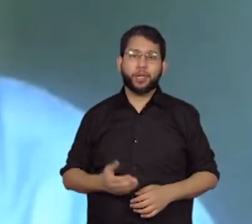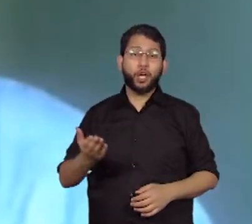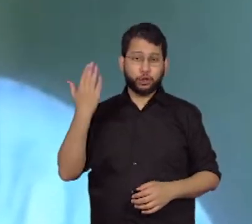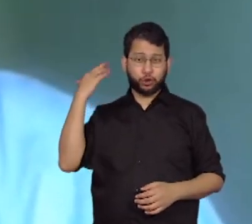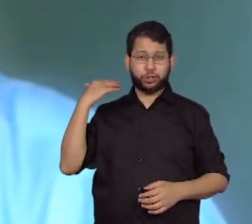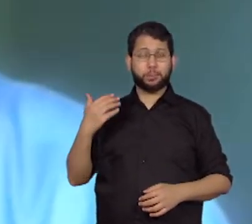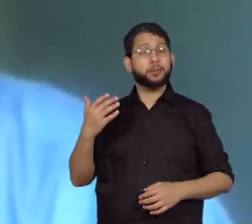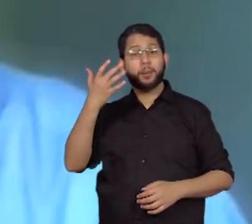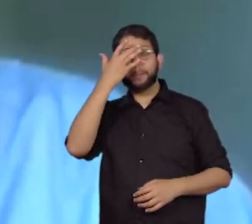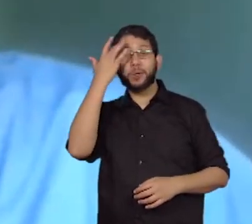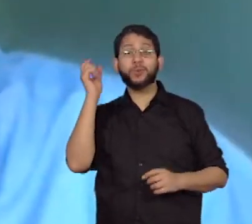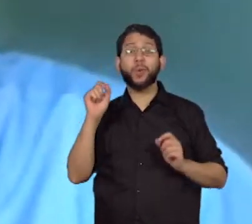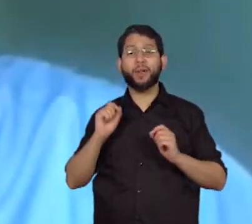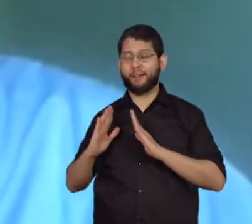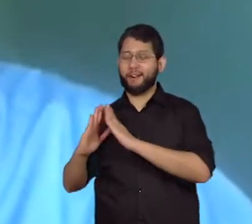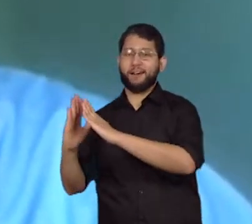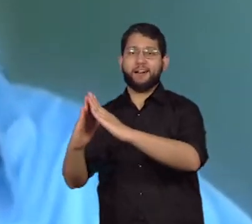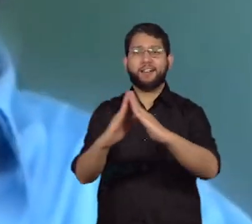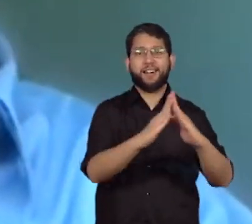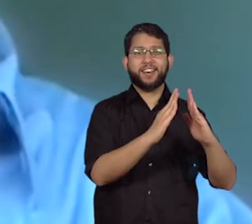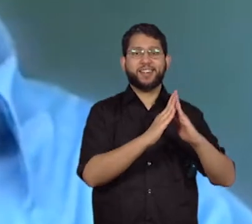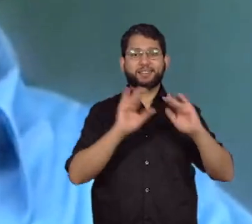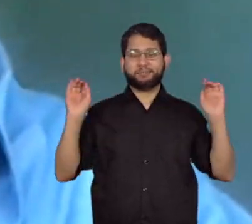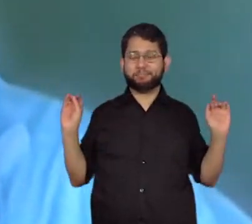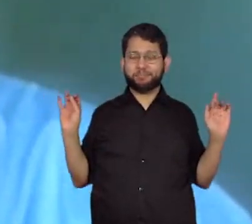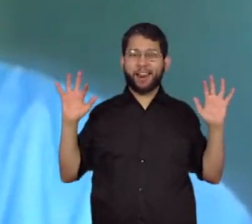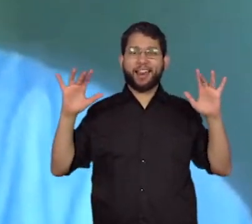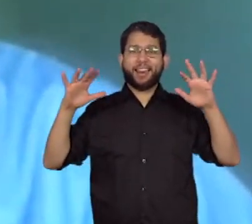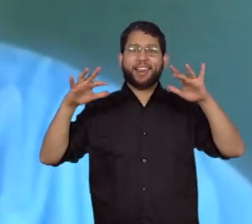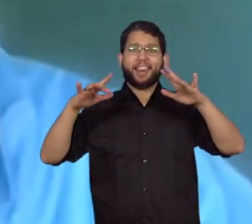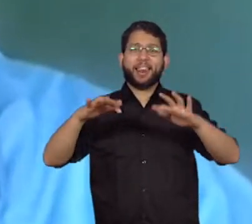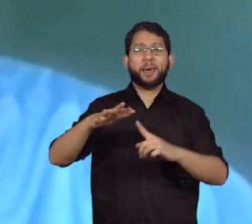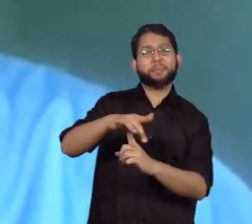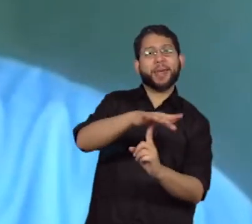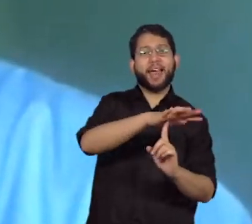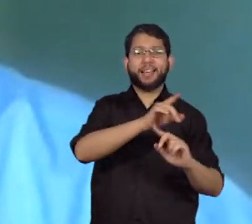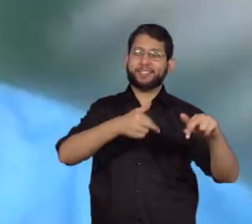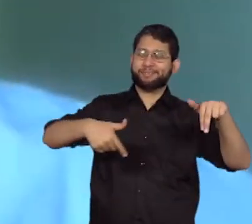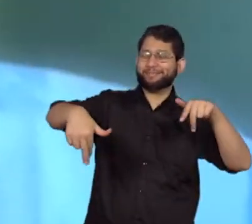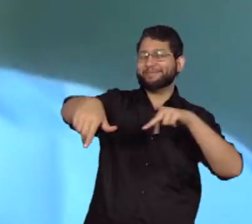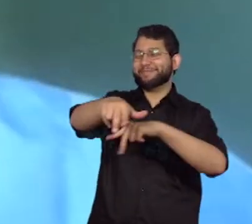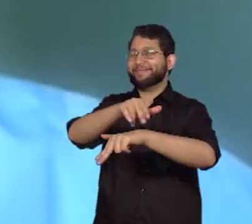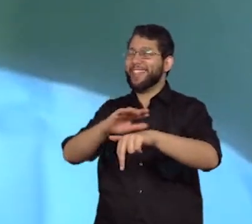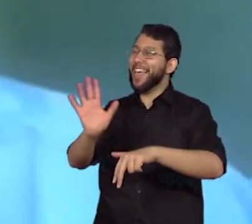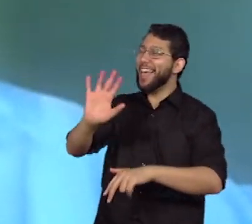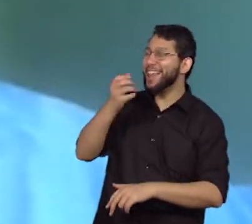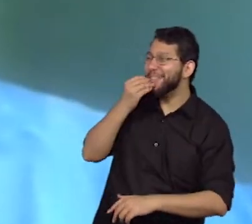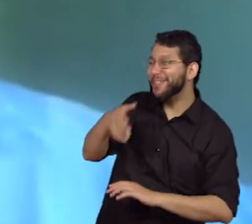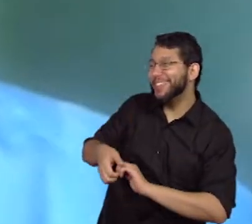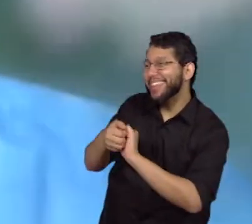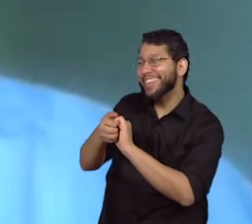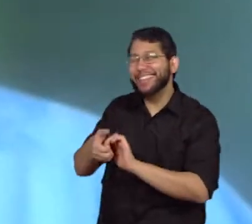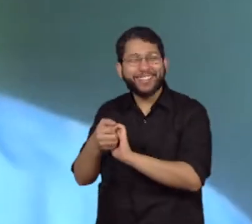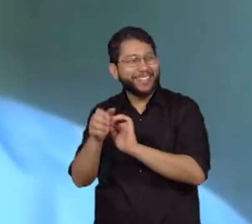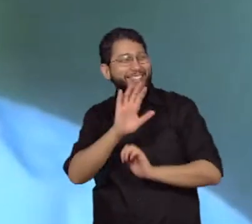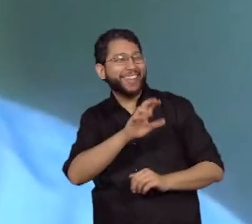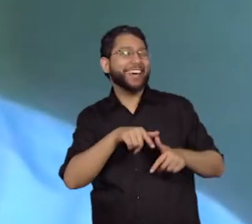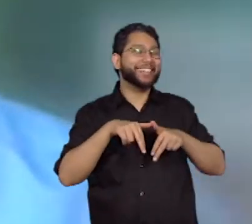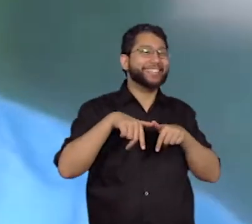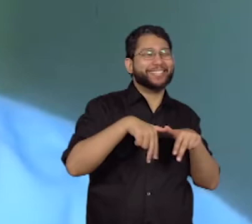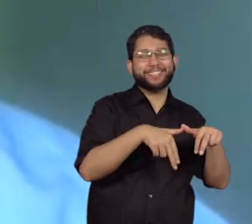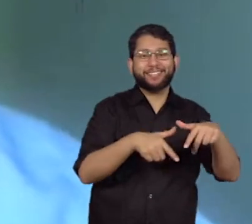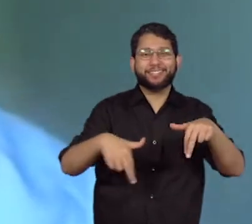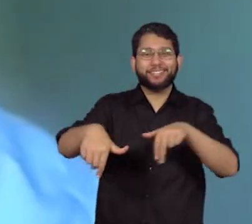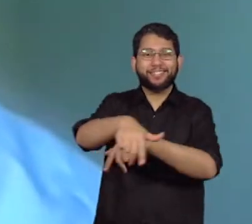nova praça, né? Antigamente a praça era, você ia no centro da cidade, atravessava a rua, enfim, ia na praça. Esse